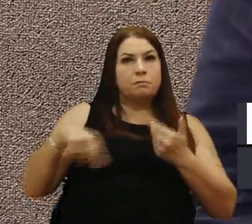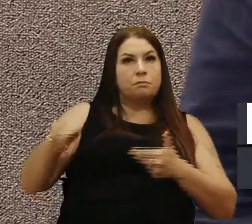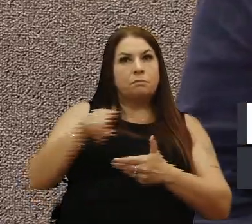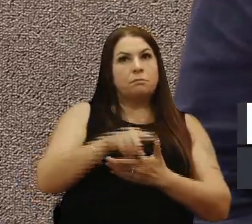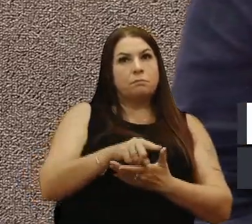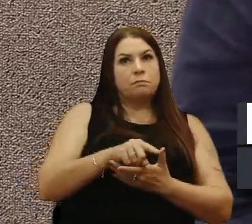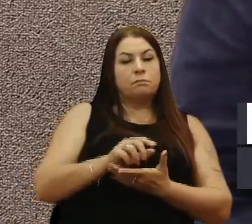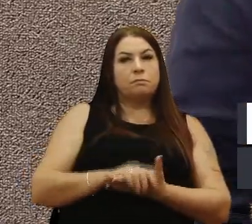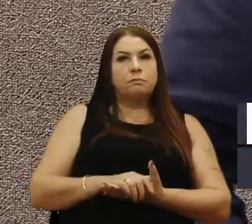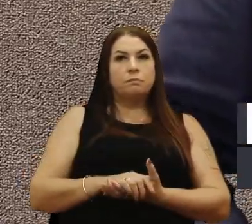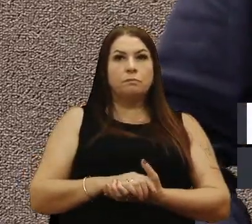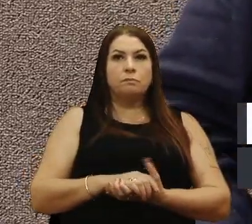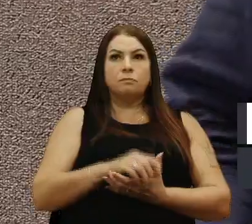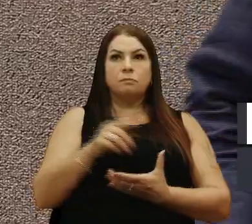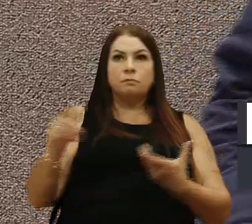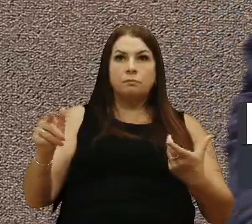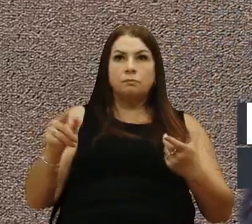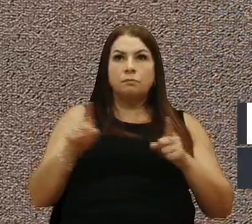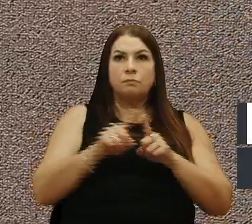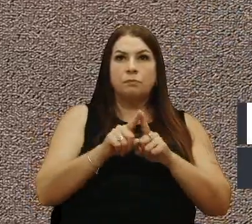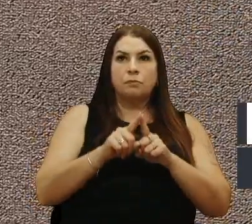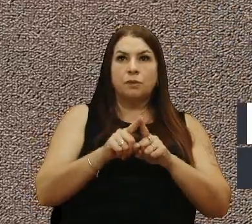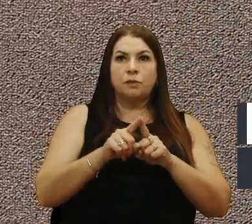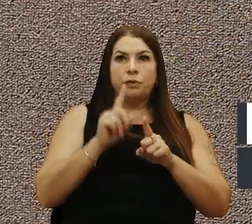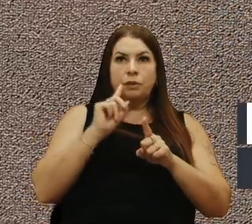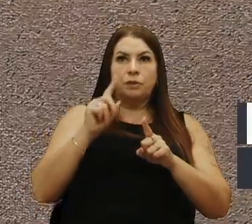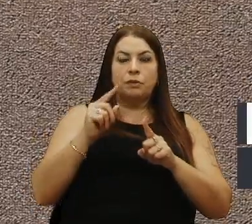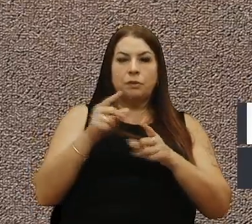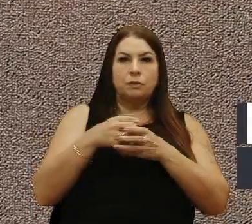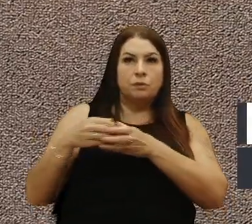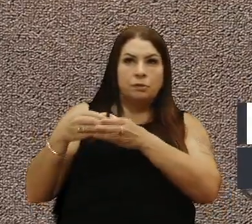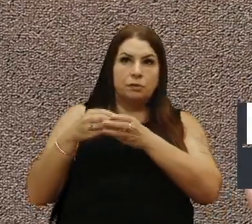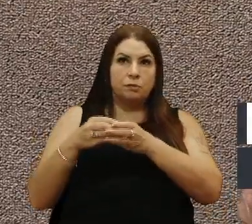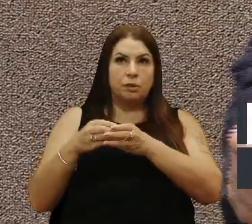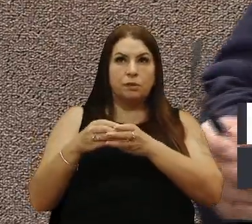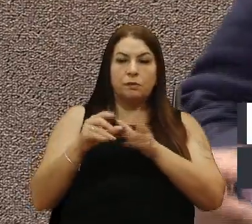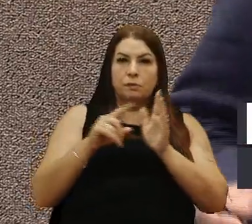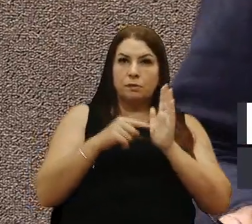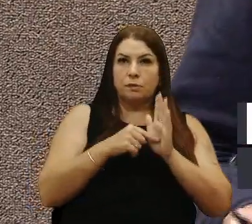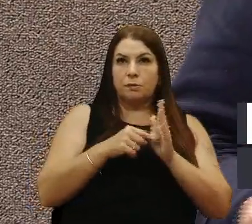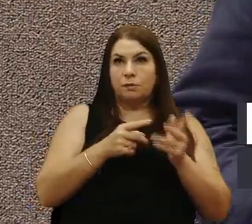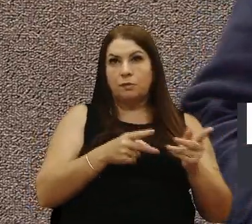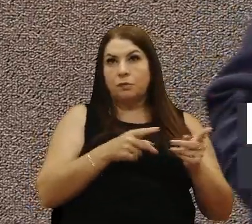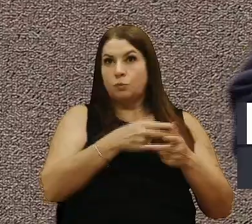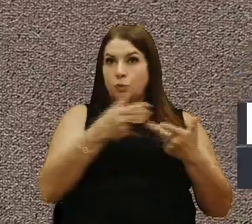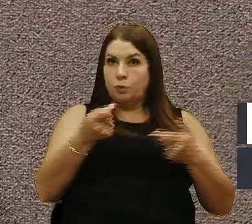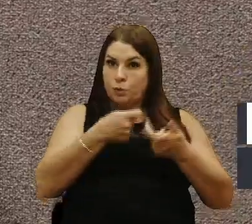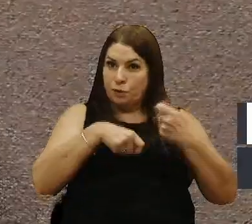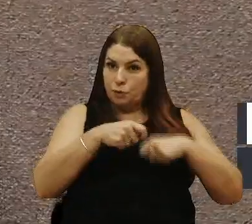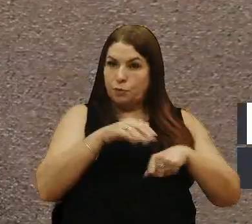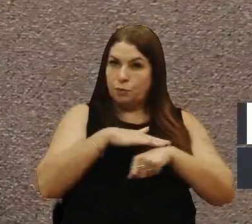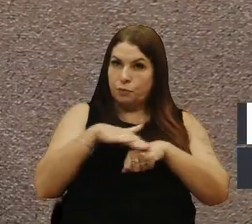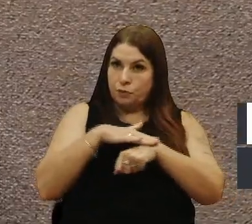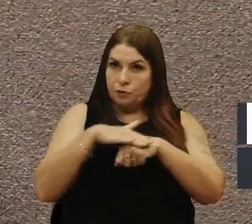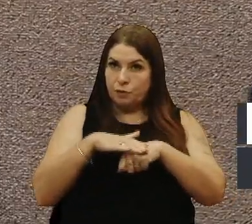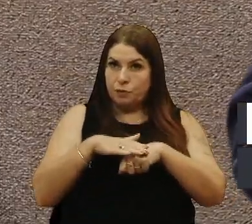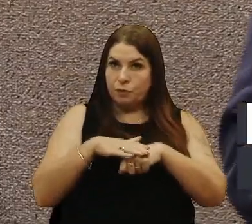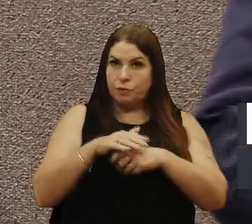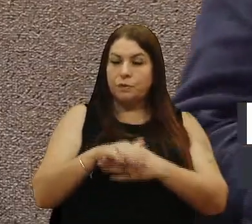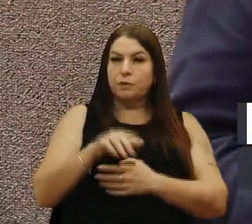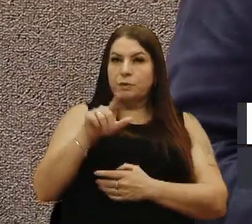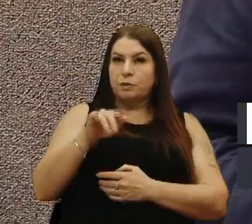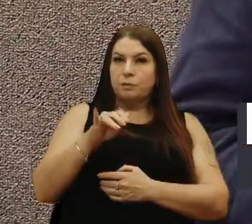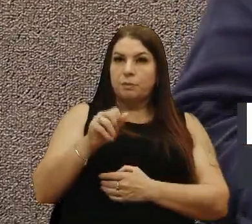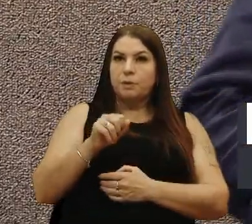para Caxias. E um dos turismos que me chamou a atenção, além dos negócios, conversando com o Lipaz, é